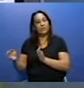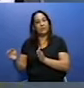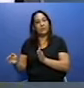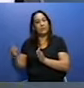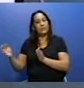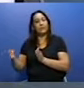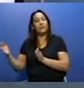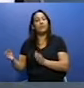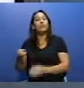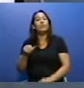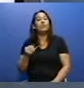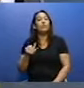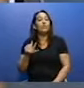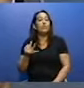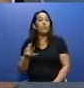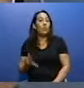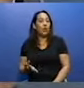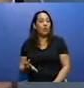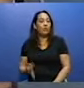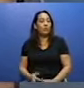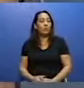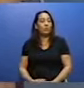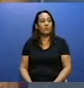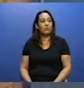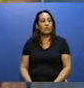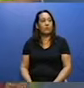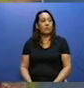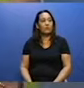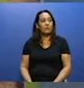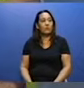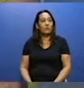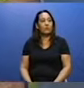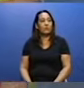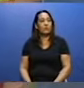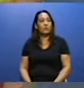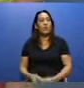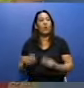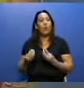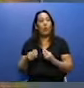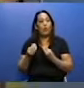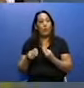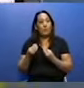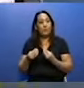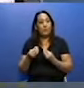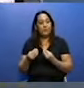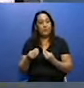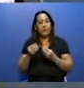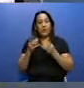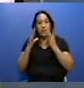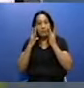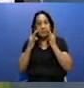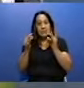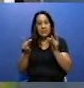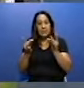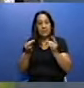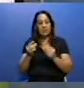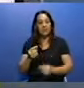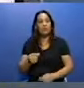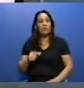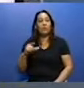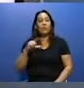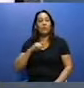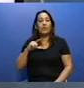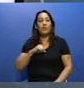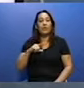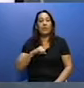crescente, mas ela é crescente de quanto em quanto? Eu tenho que descobrir. Como que eu descubro? Analisando os que eu já